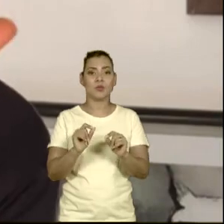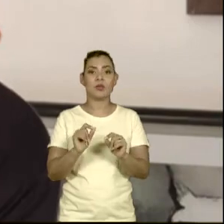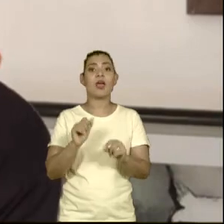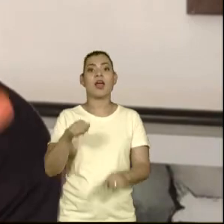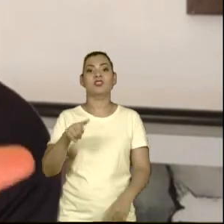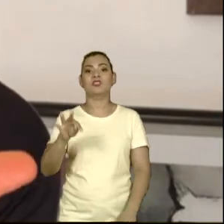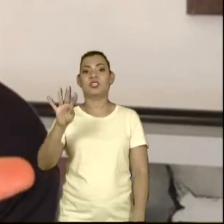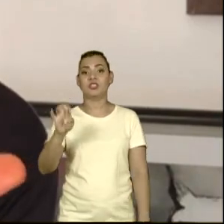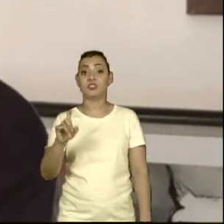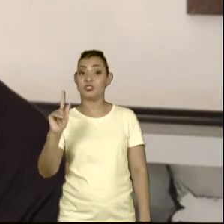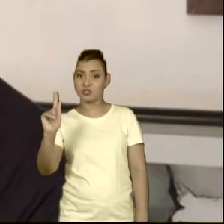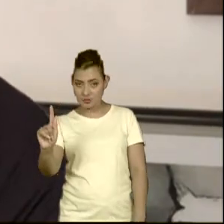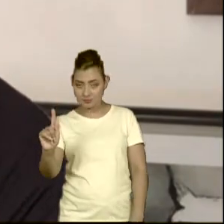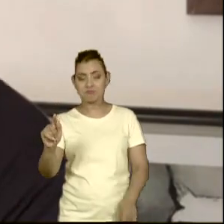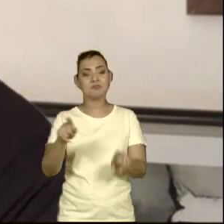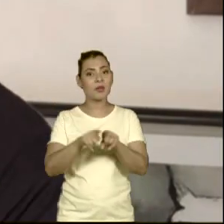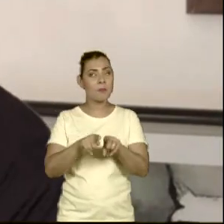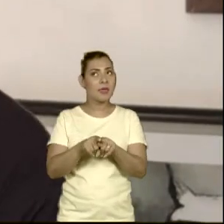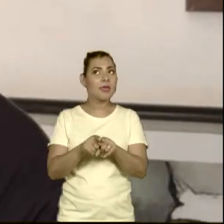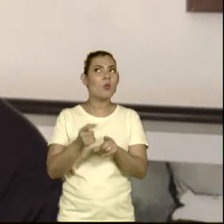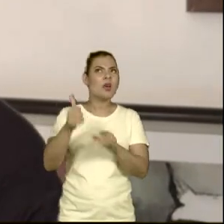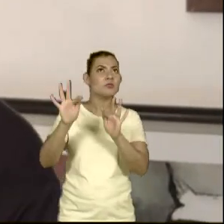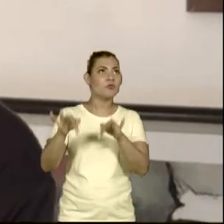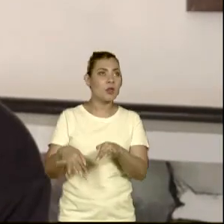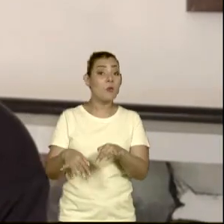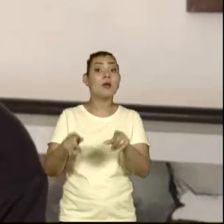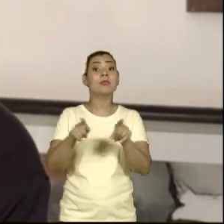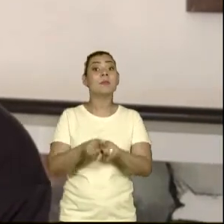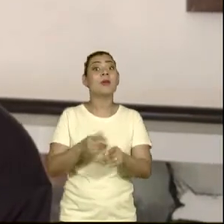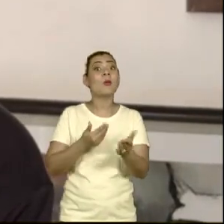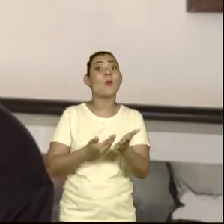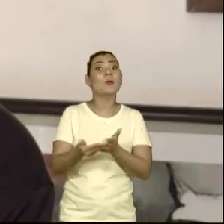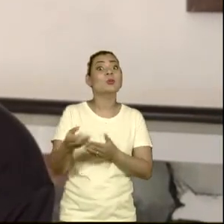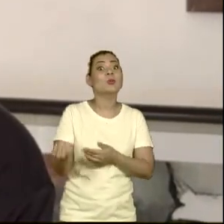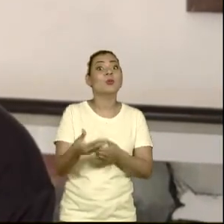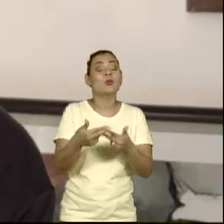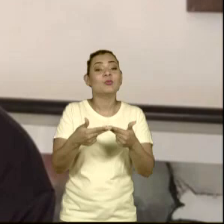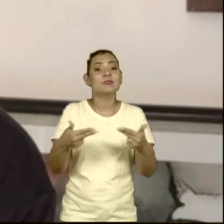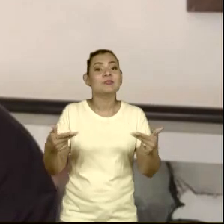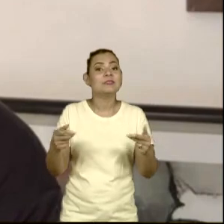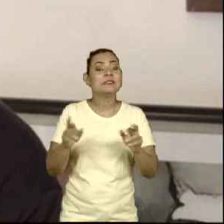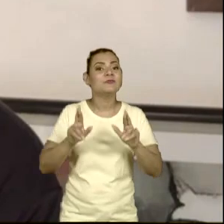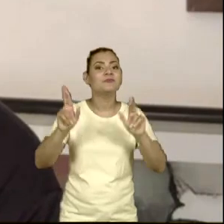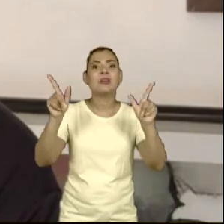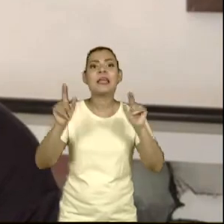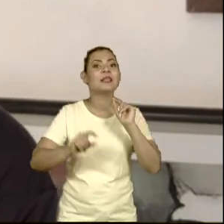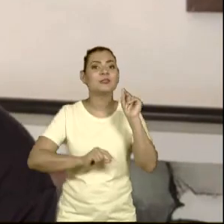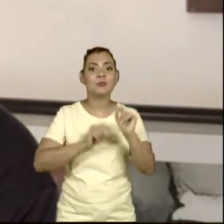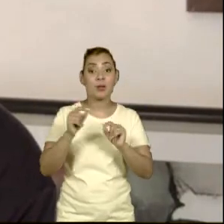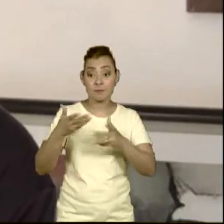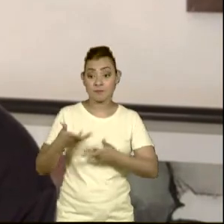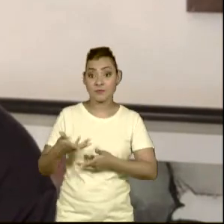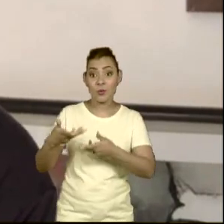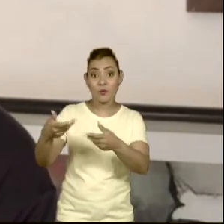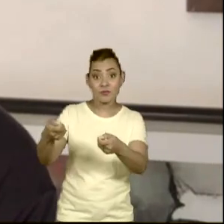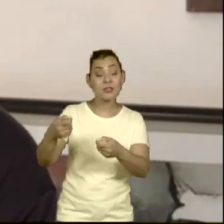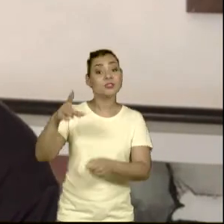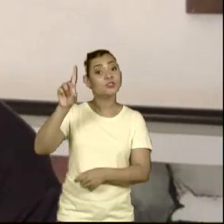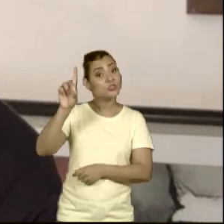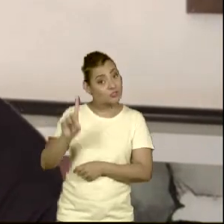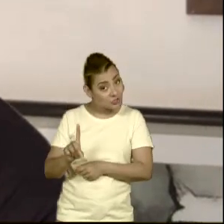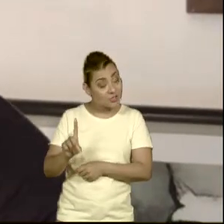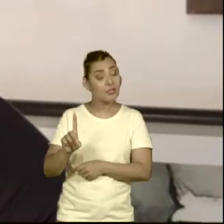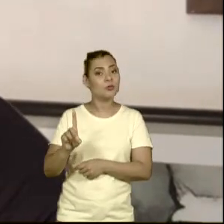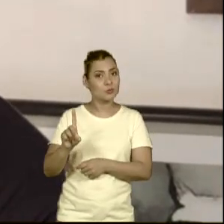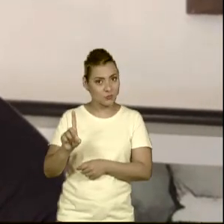estava acabando de fazer Agente G. Aí, gente, apareceu uma coisa muito diferente na minha vida que foi ser chamado para dirigir